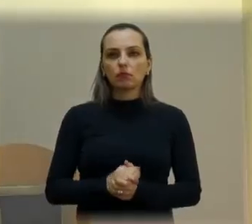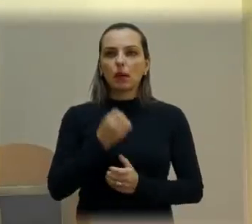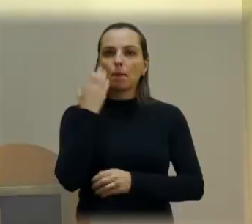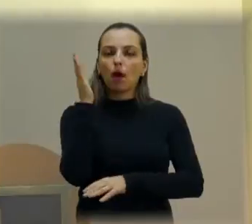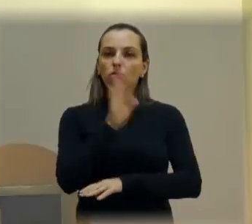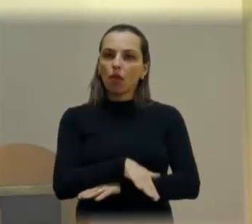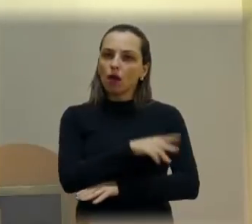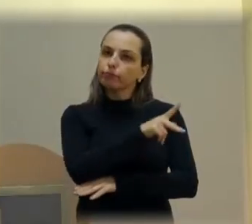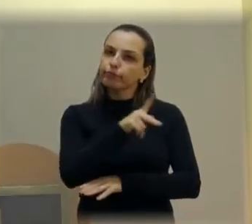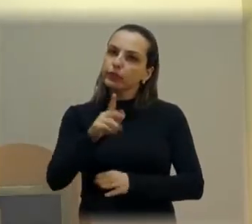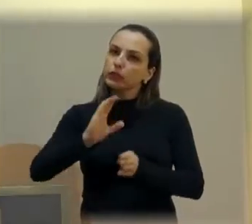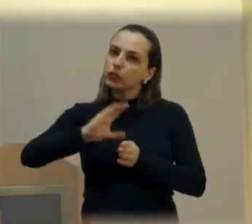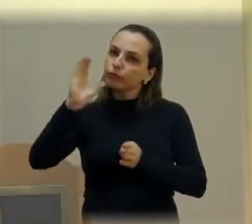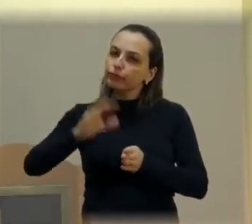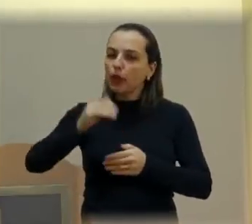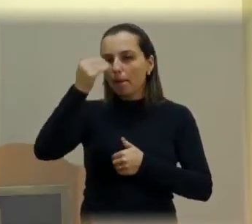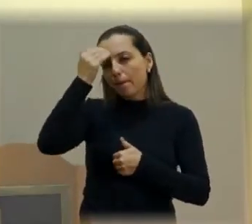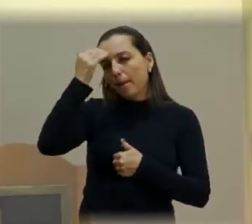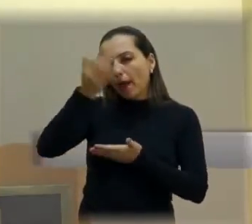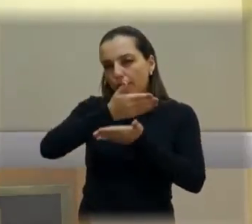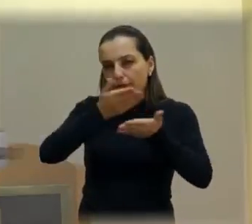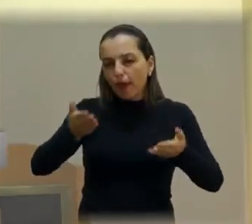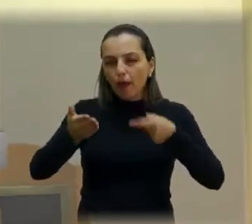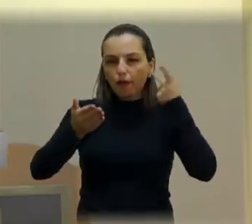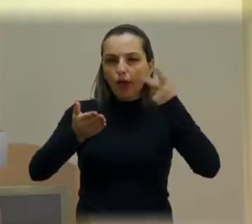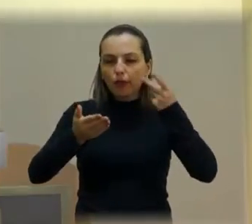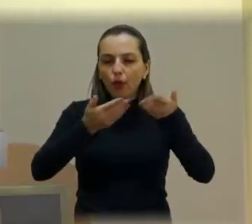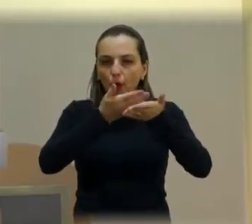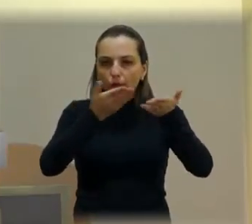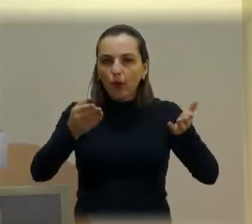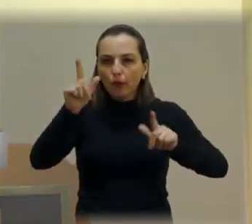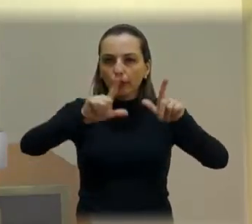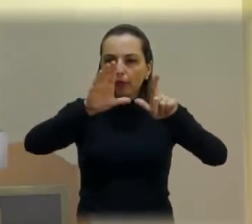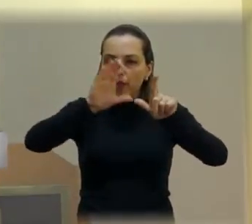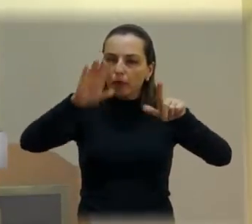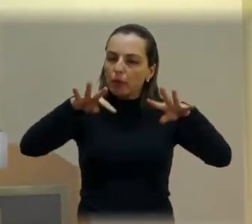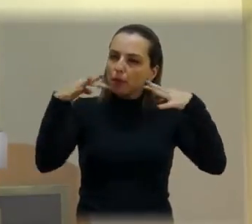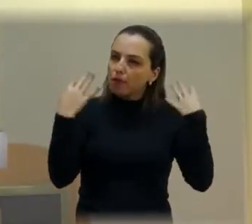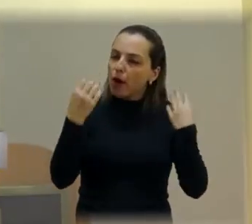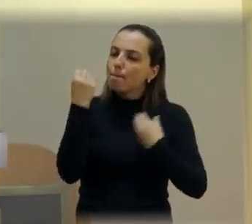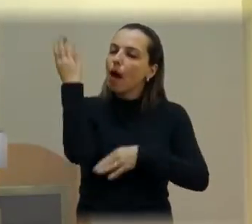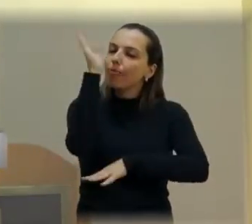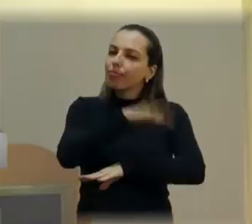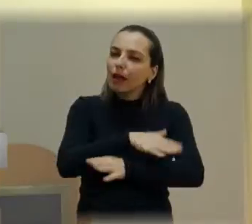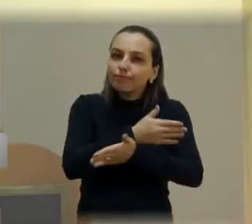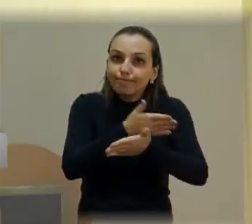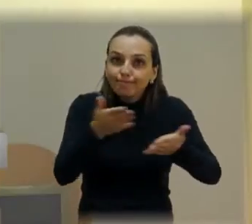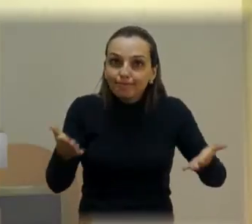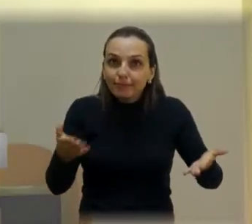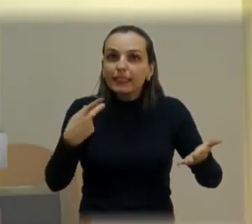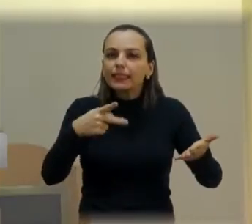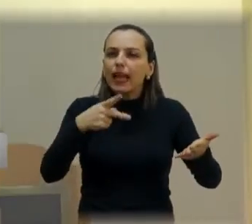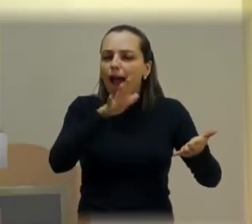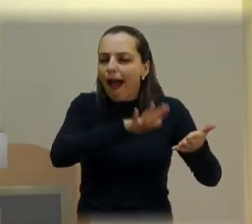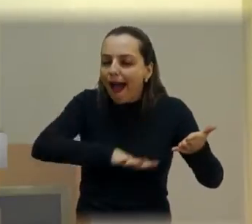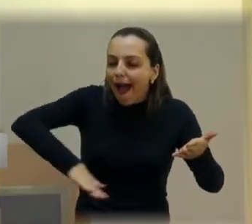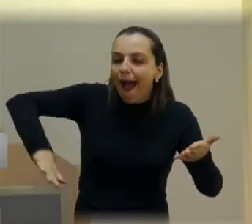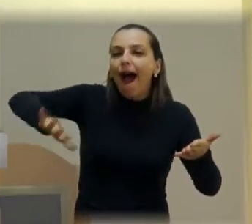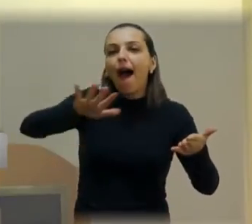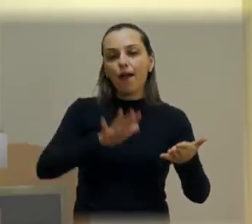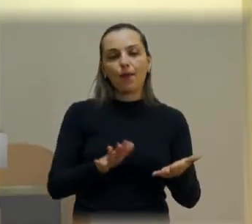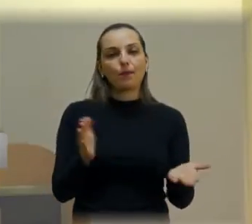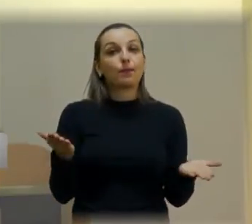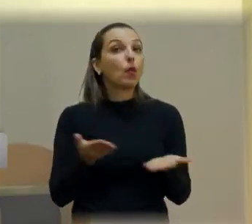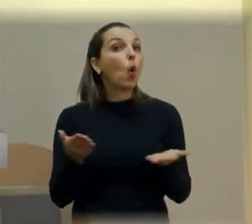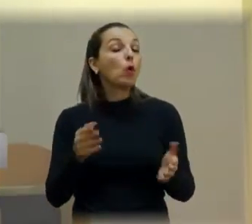Boa tarde, senhor presidente. Obrigado. Boa tarde, senhores vereadores, a todos que nos acompanham em casa. Muito boa tarde, Araraquara. Nós queremos